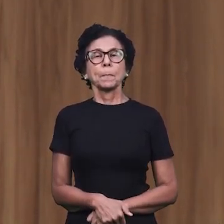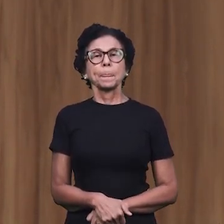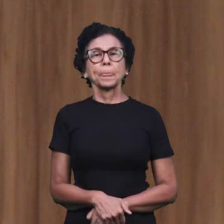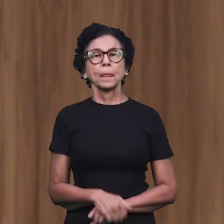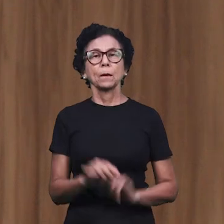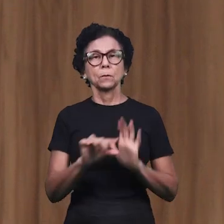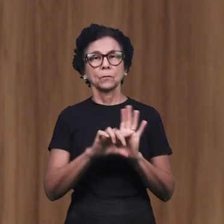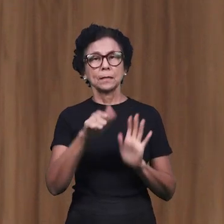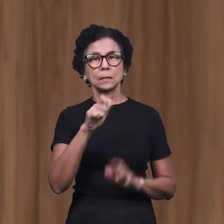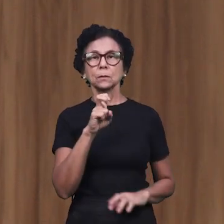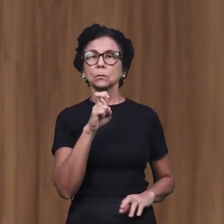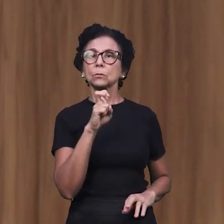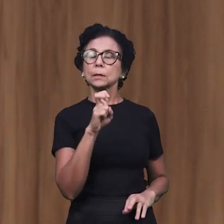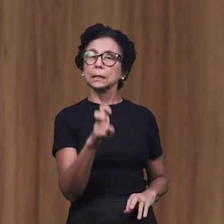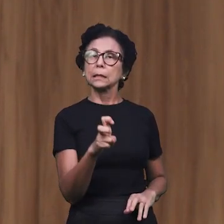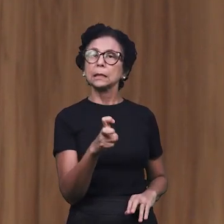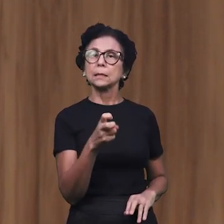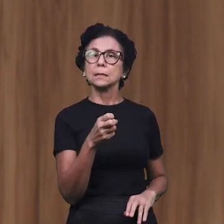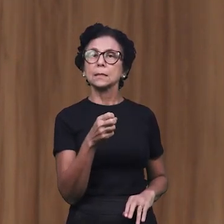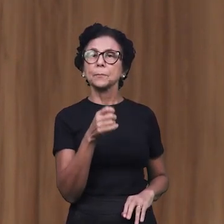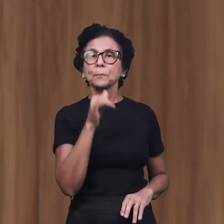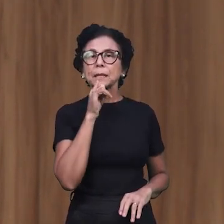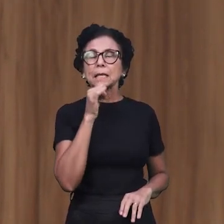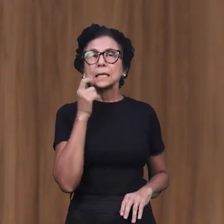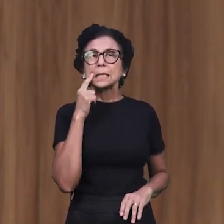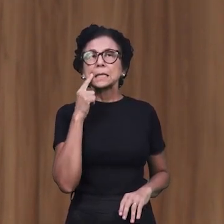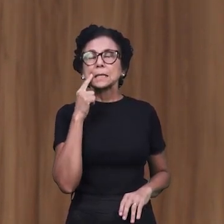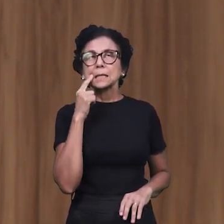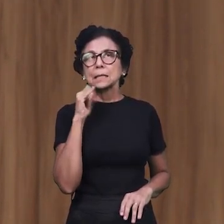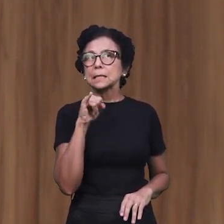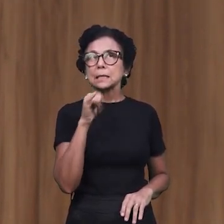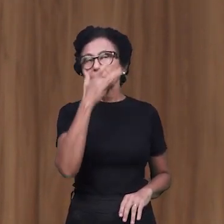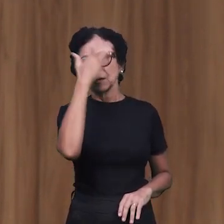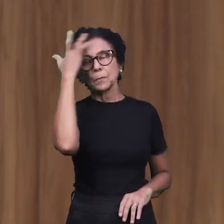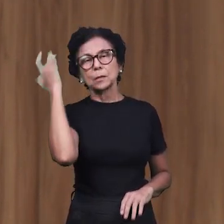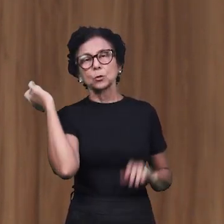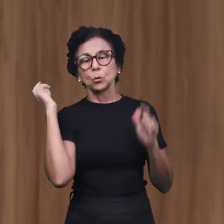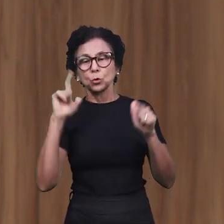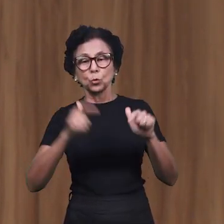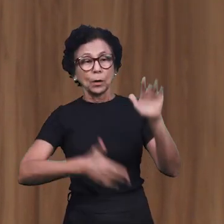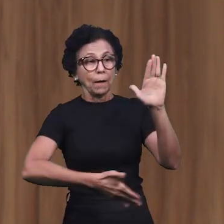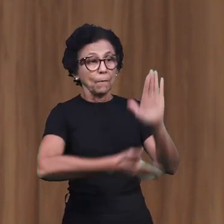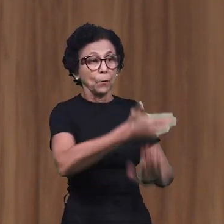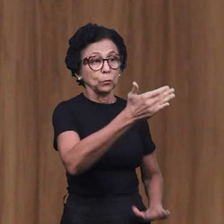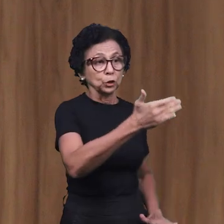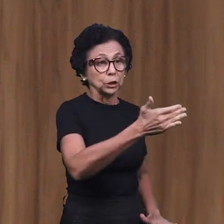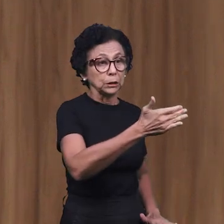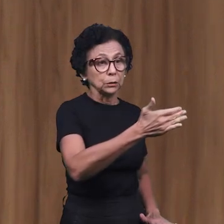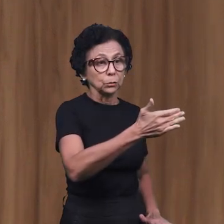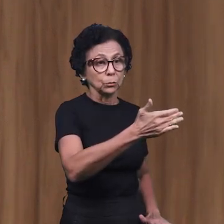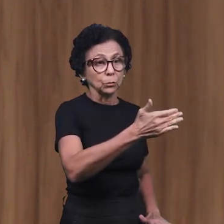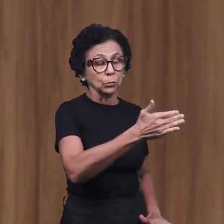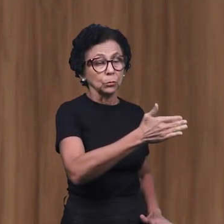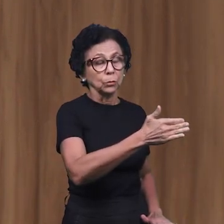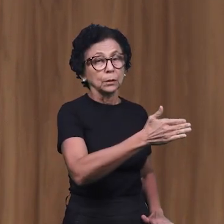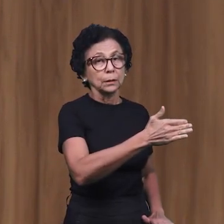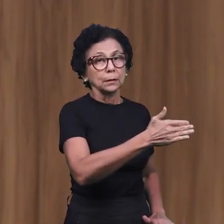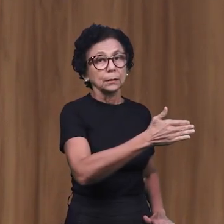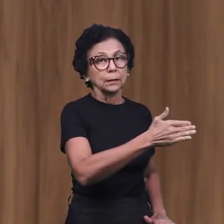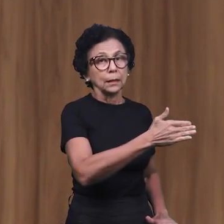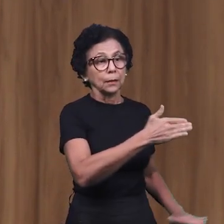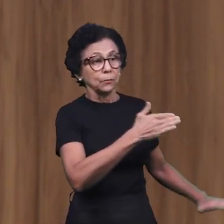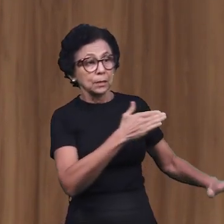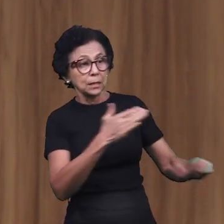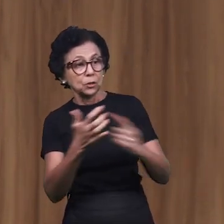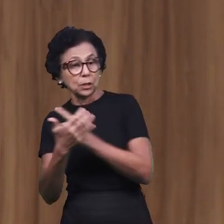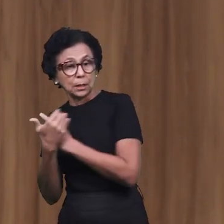ver assim, se alguém tivesse fugindo de um lugar, você tinha que acolher do lado de cá, mas pressupõe isso daqui, que ele